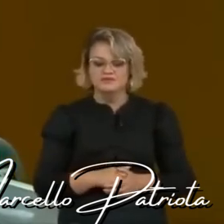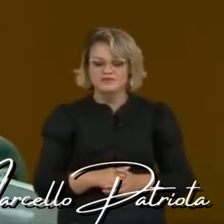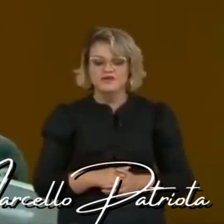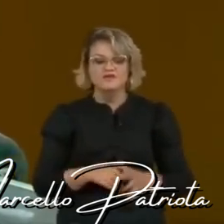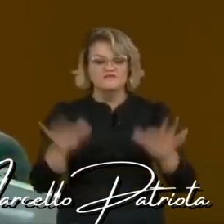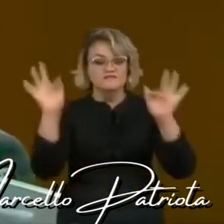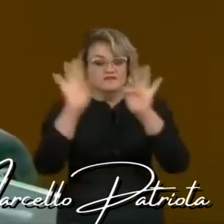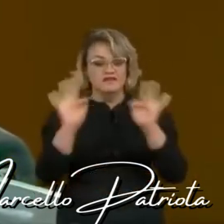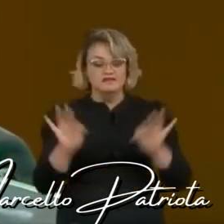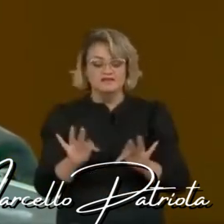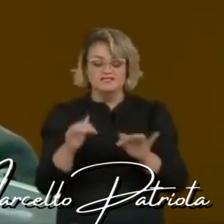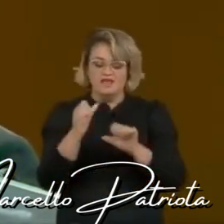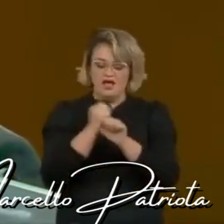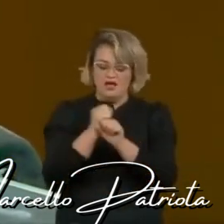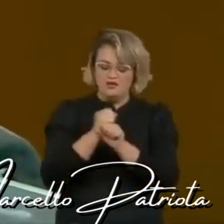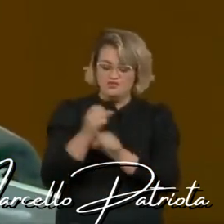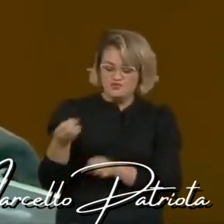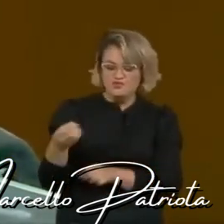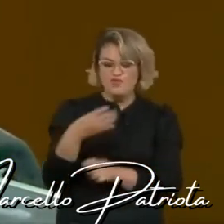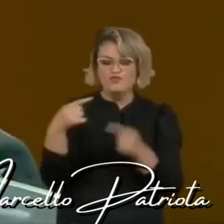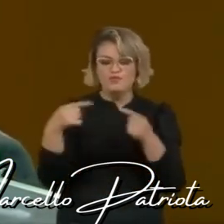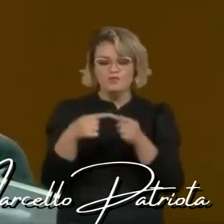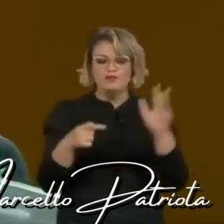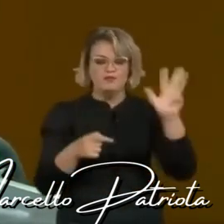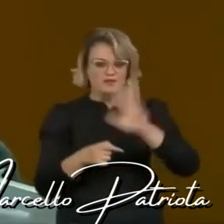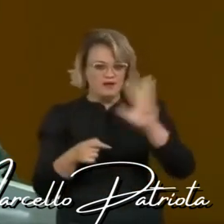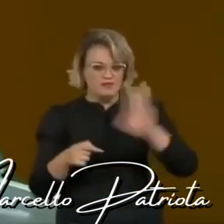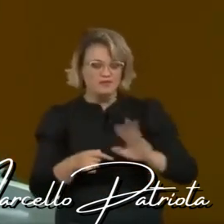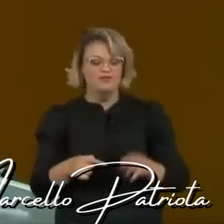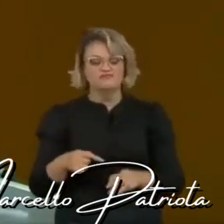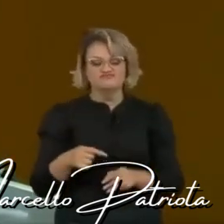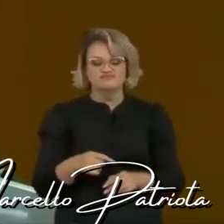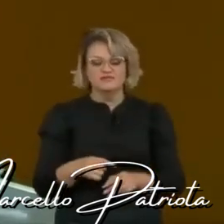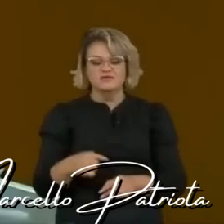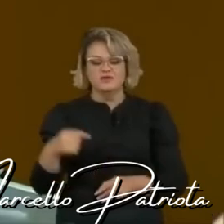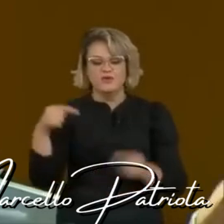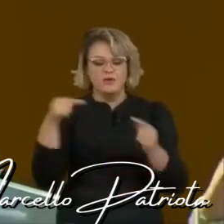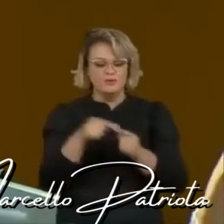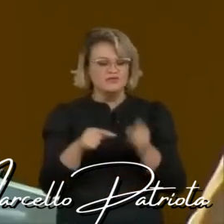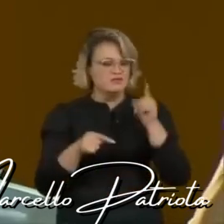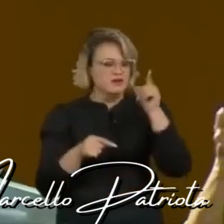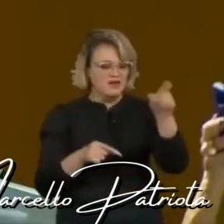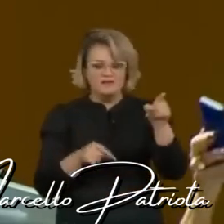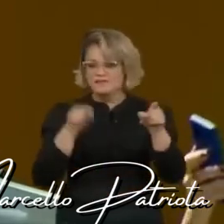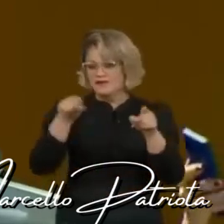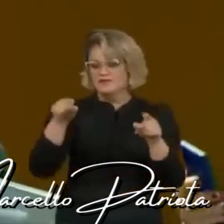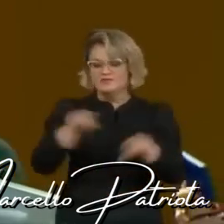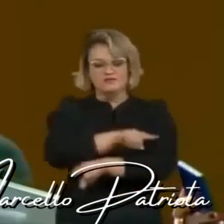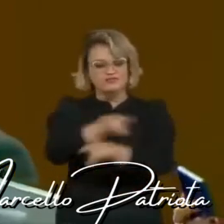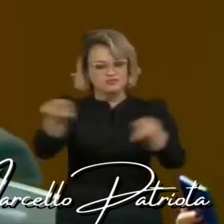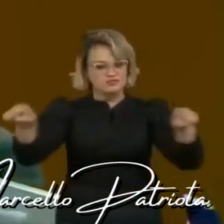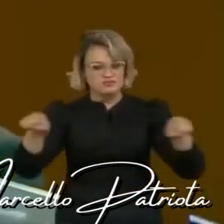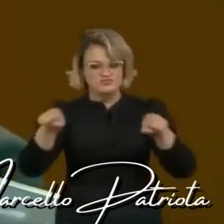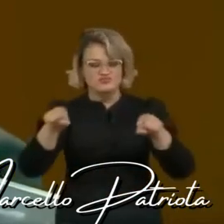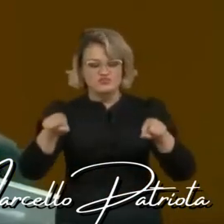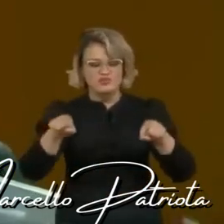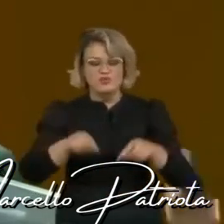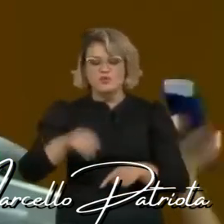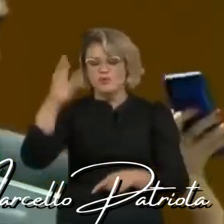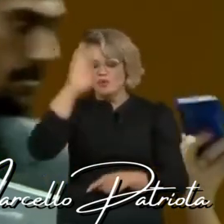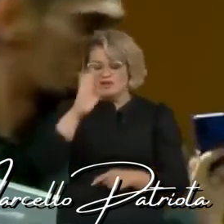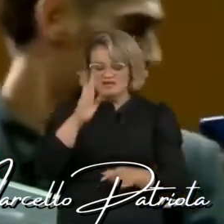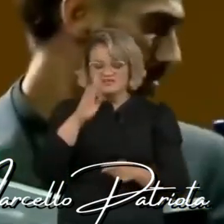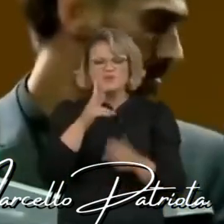Feliz ano Lula novo para mim, para ele e vocês. O